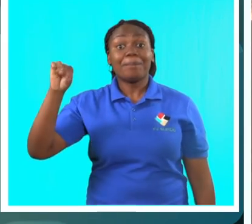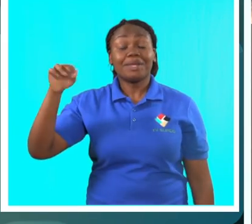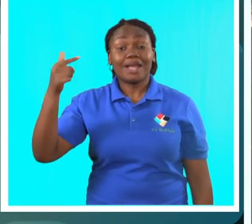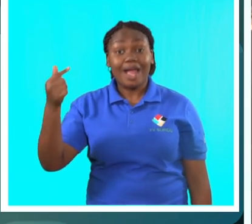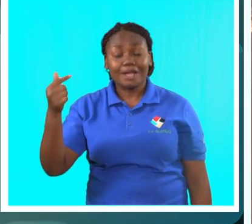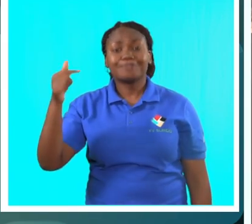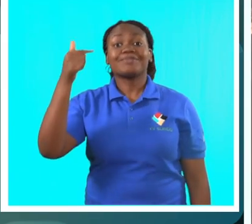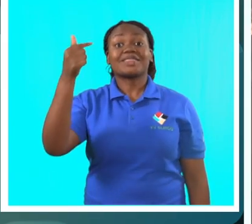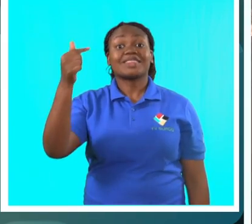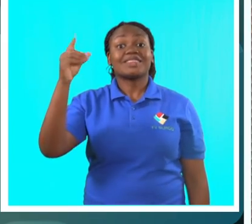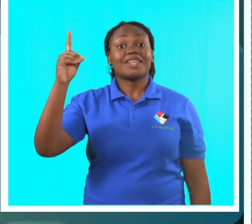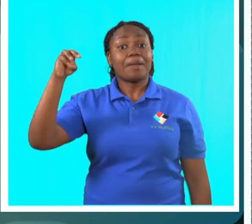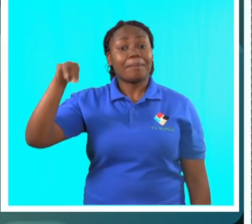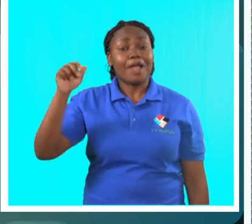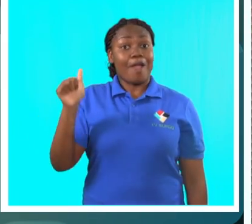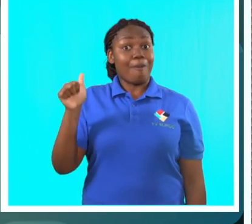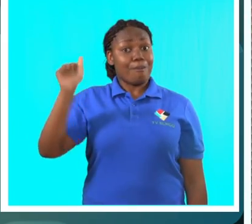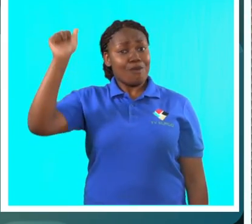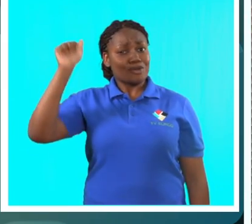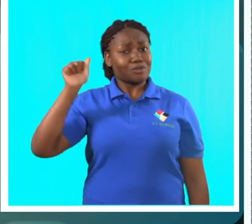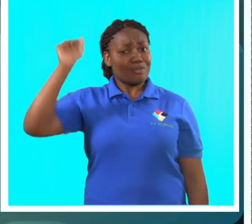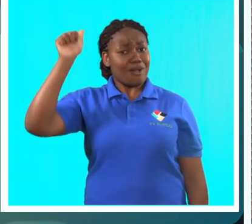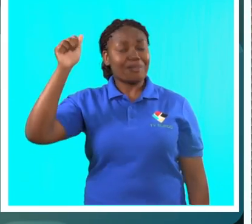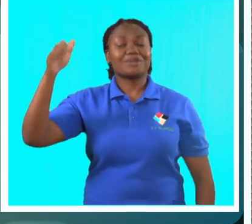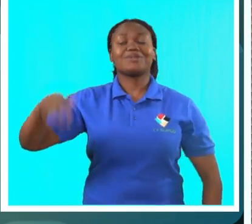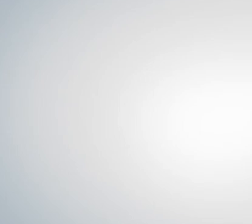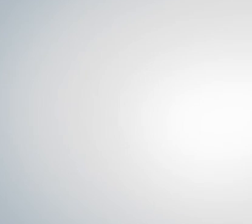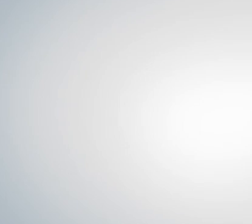empresa sem capacidade de